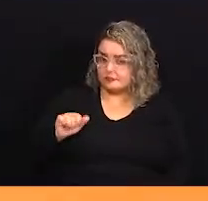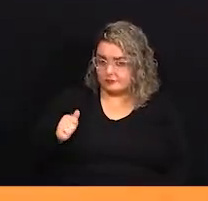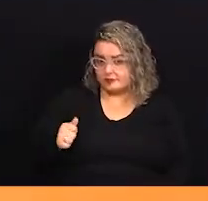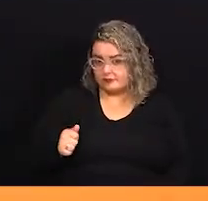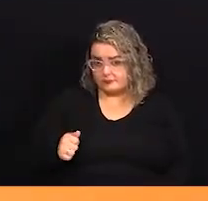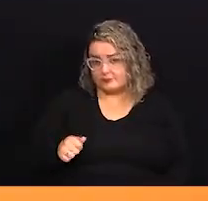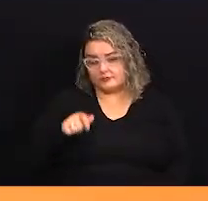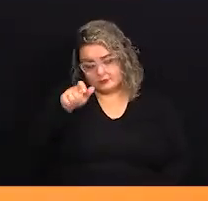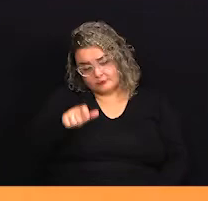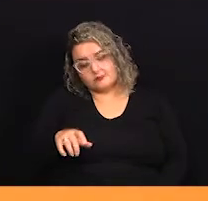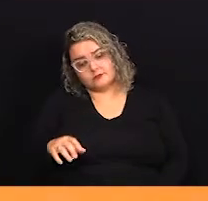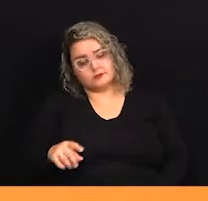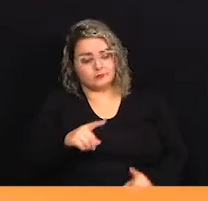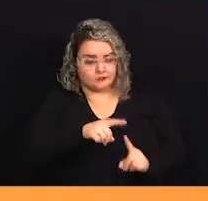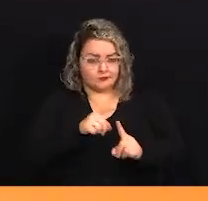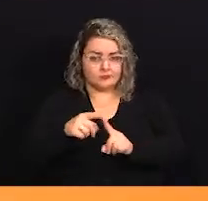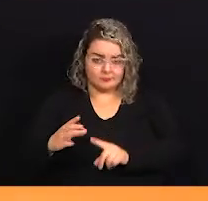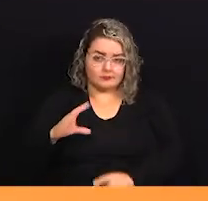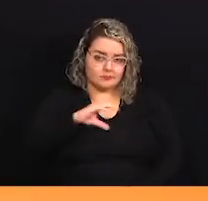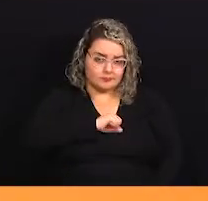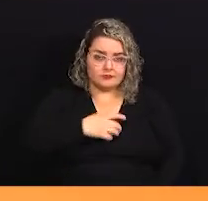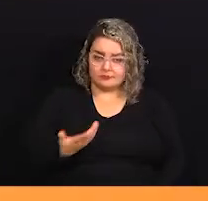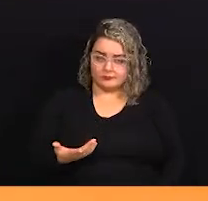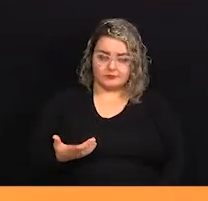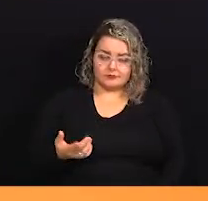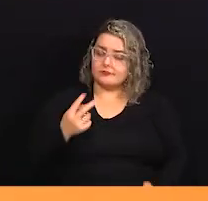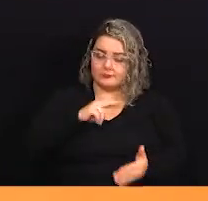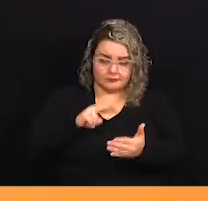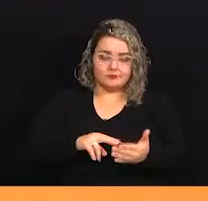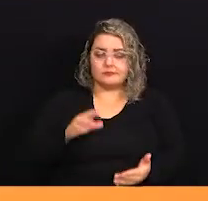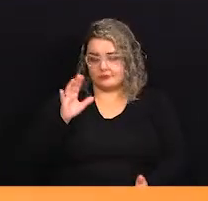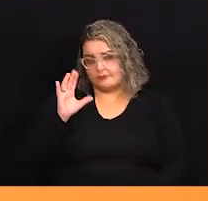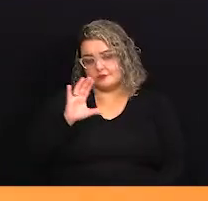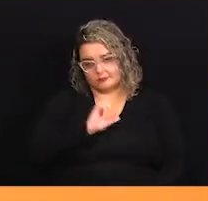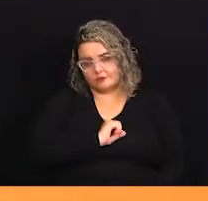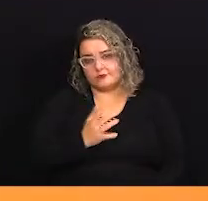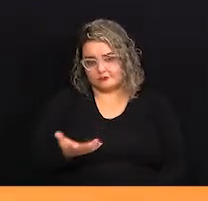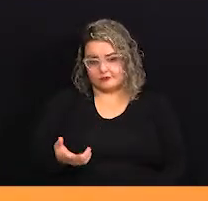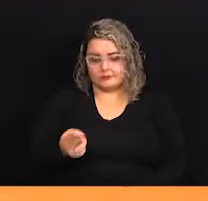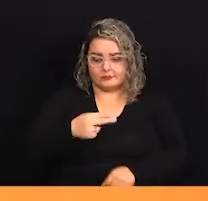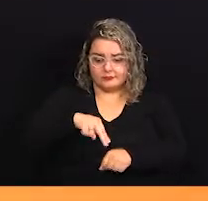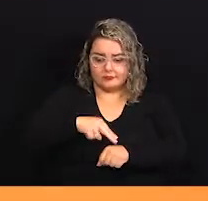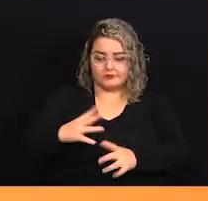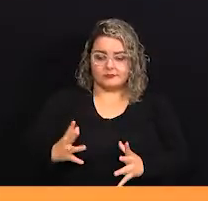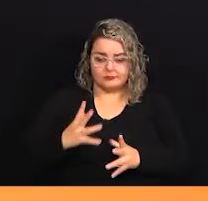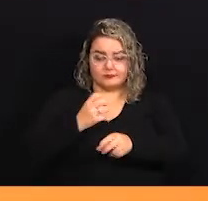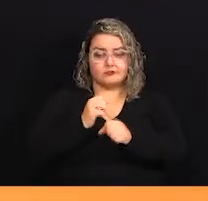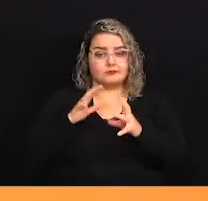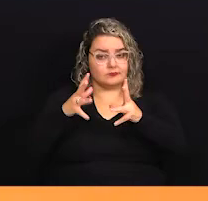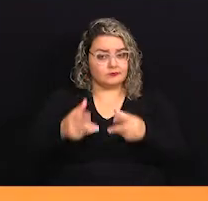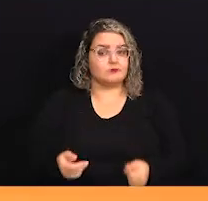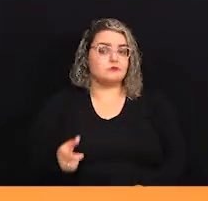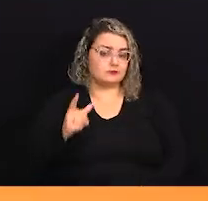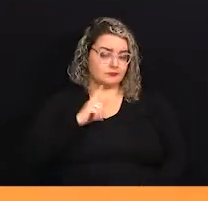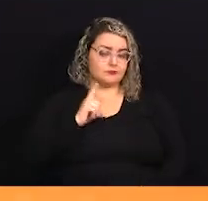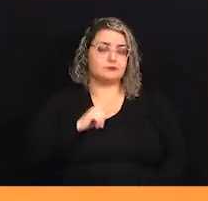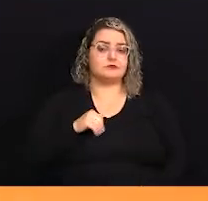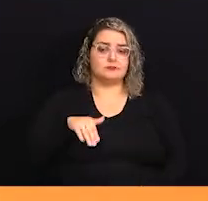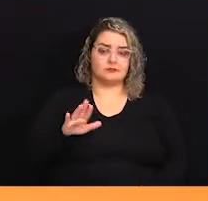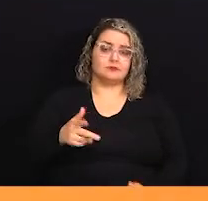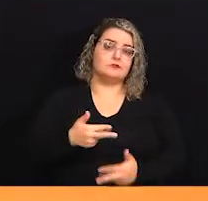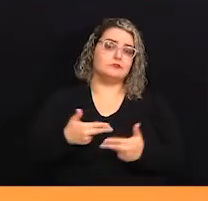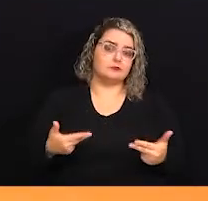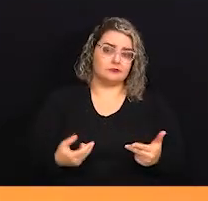leitor de fantasia gosta. Então, eu acho que se a gente deixar uma literatura nacional forte como um todo, você vai